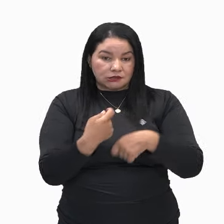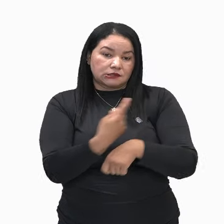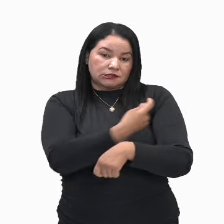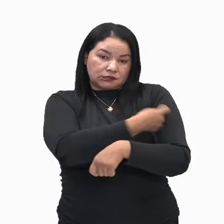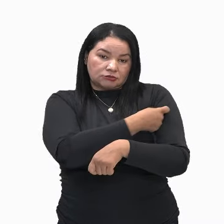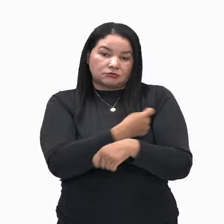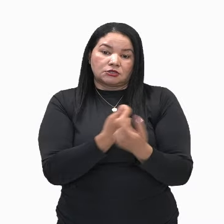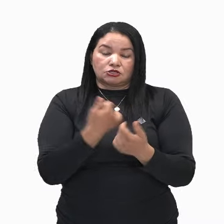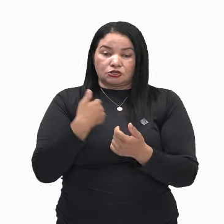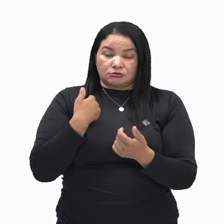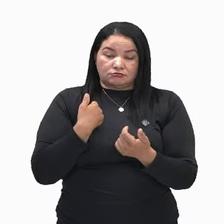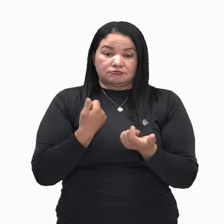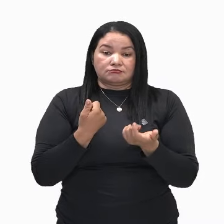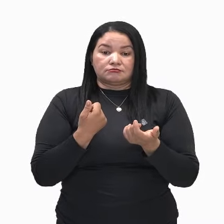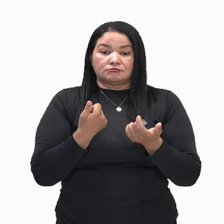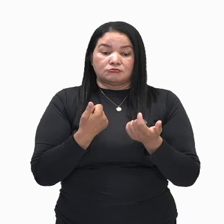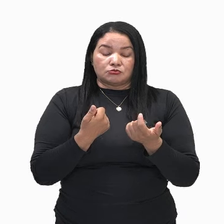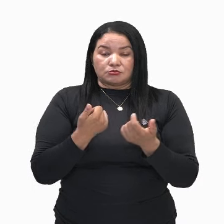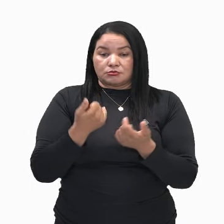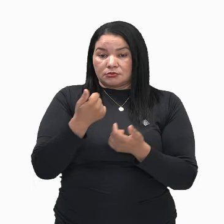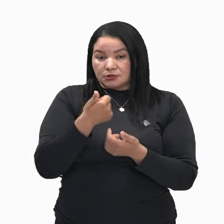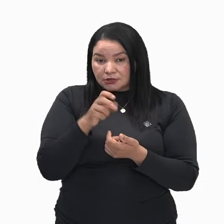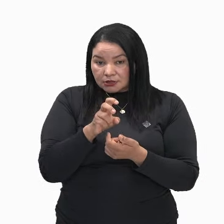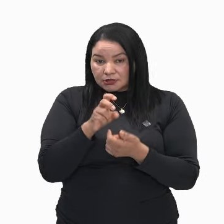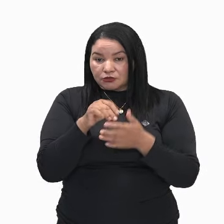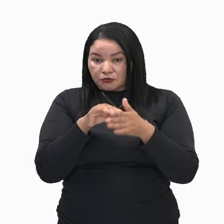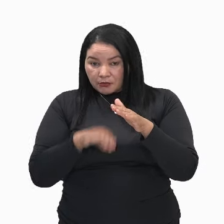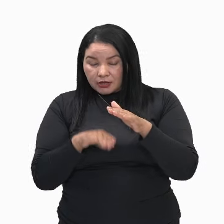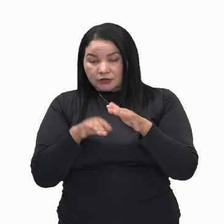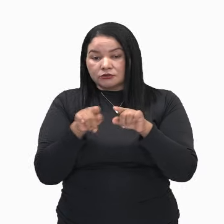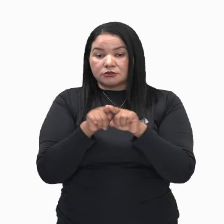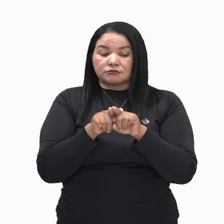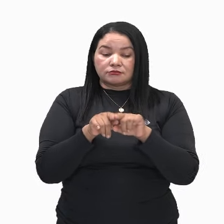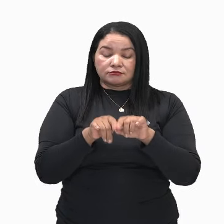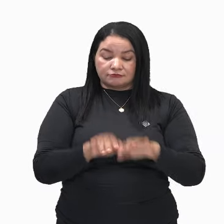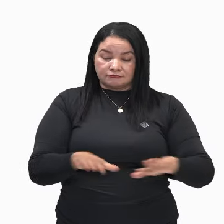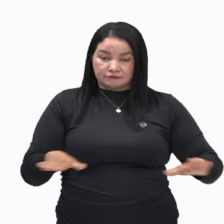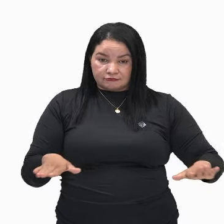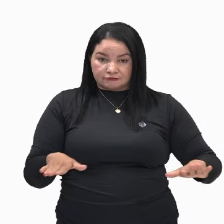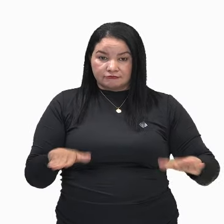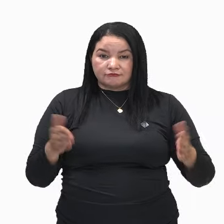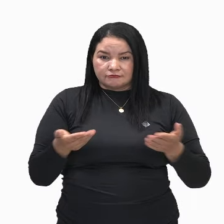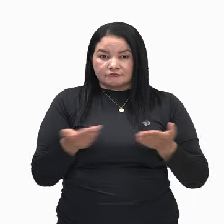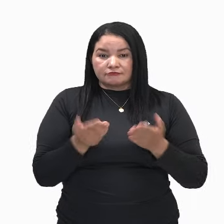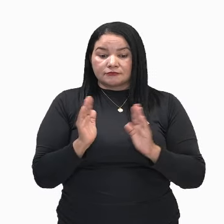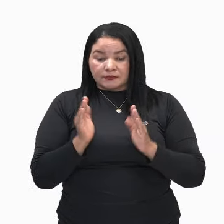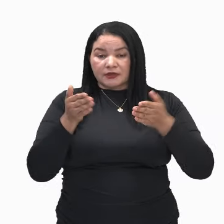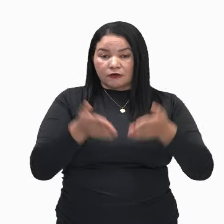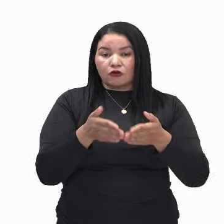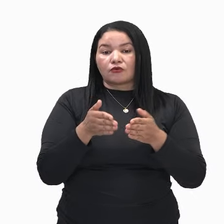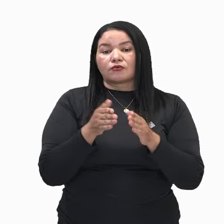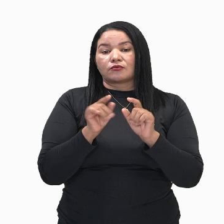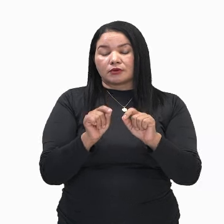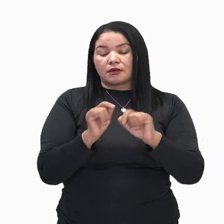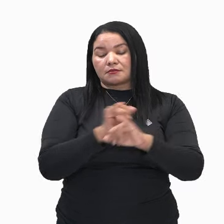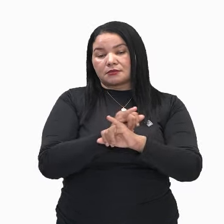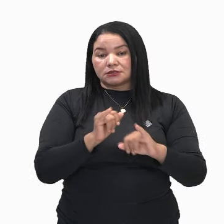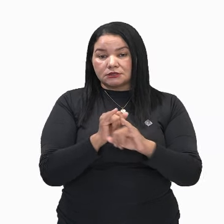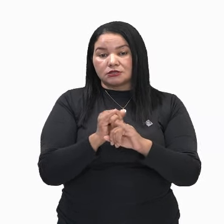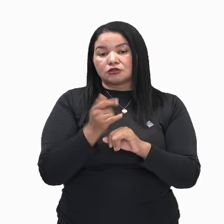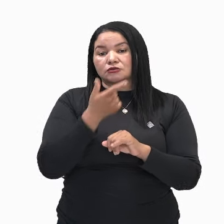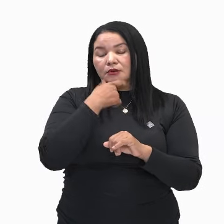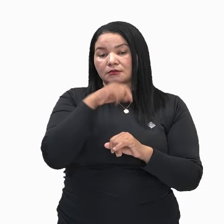anos atualizada. Então, tem uma mensagem muito parecida com a primeira, agora se referindo principalmente aos pais e responsáveis, utilizando um